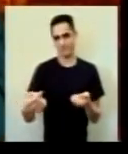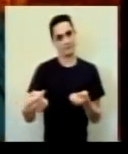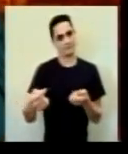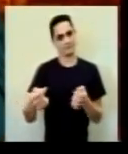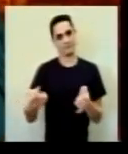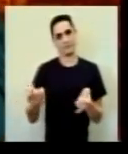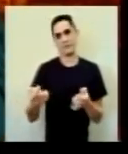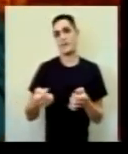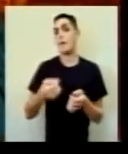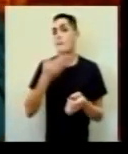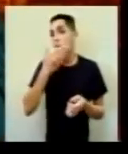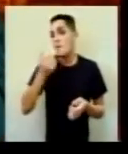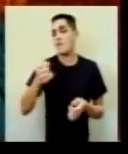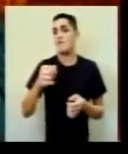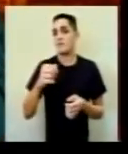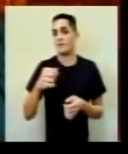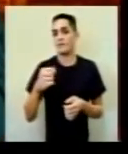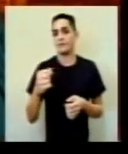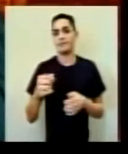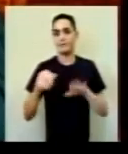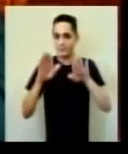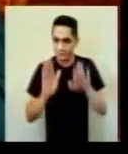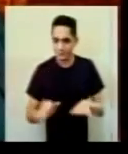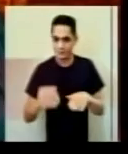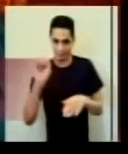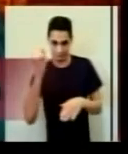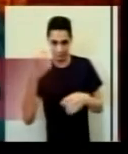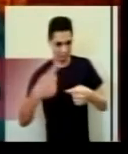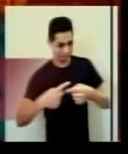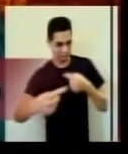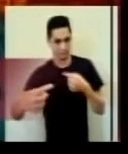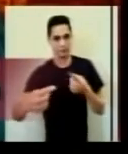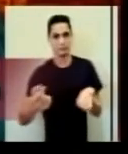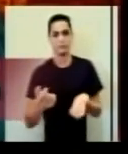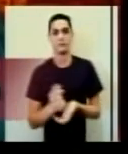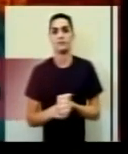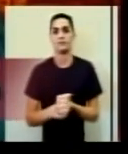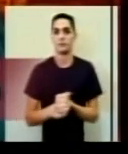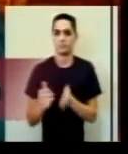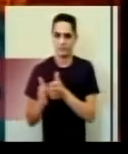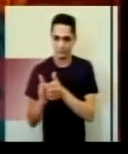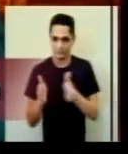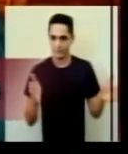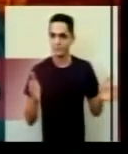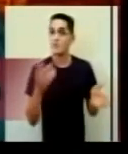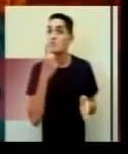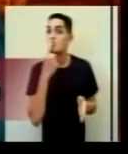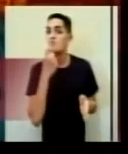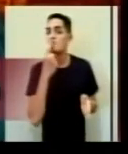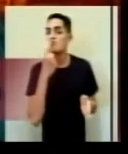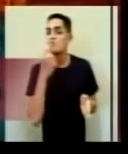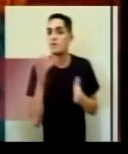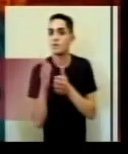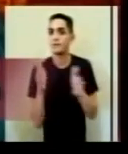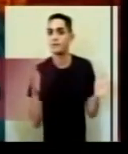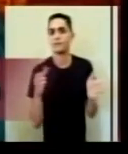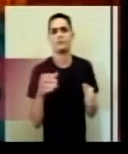melhor, você ficar 8 semanas da fase econômica, eu estou falando. É muito melhor você ficar